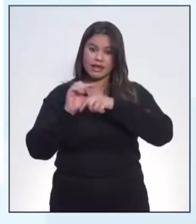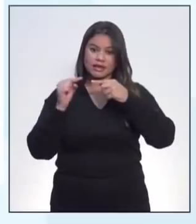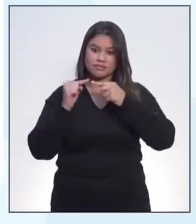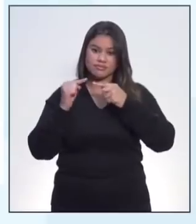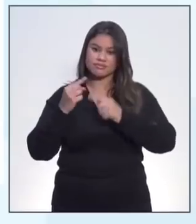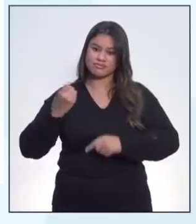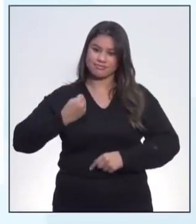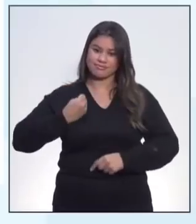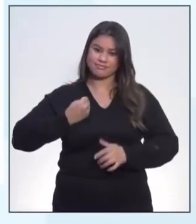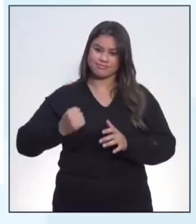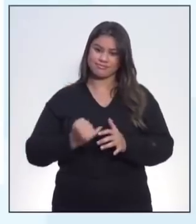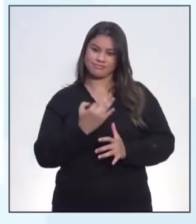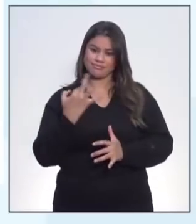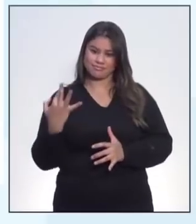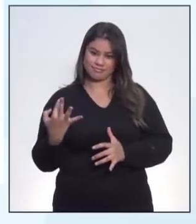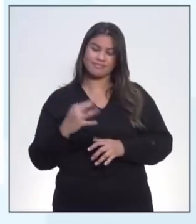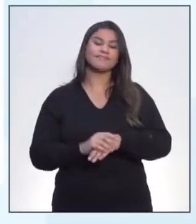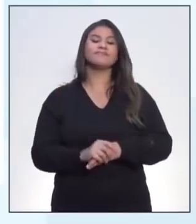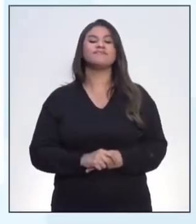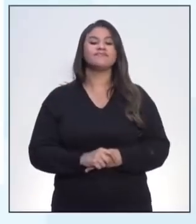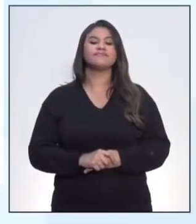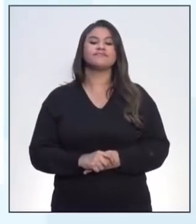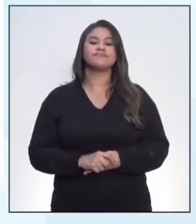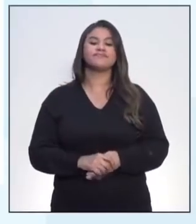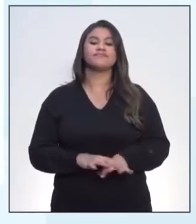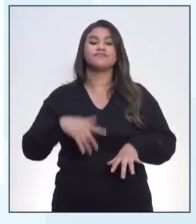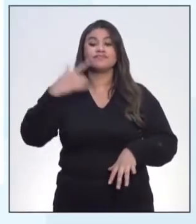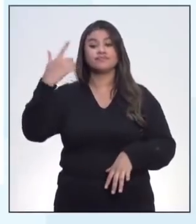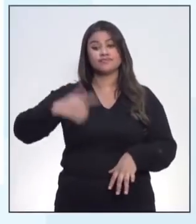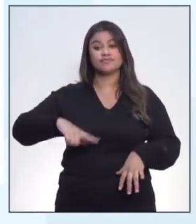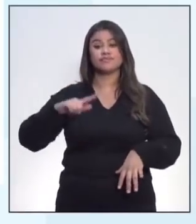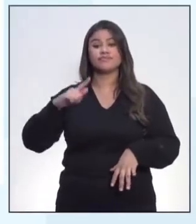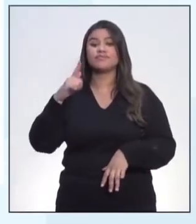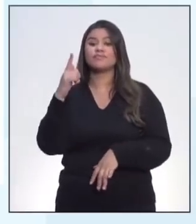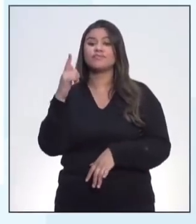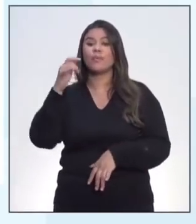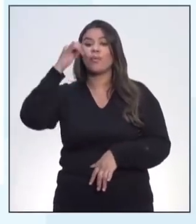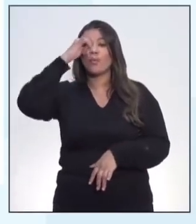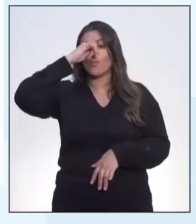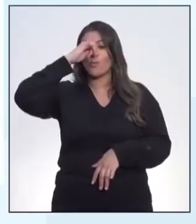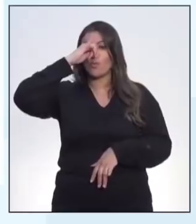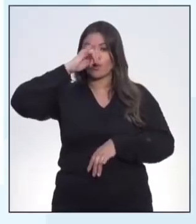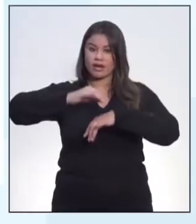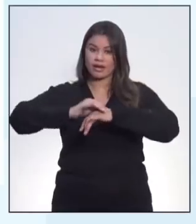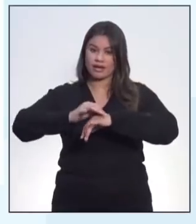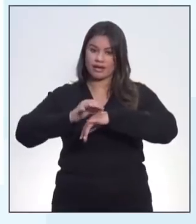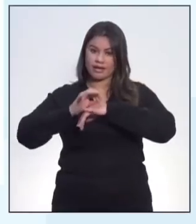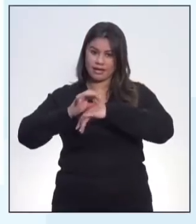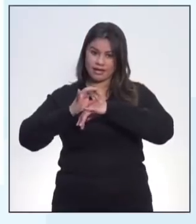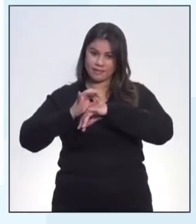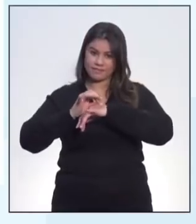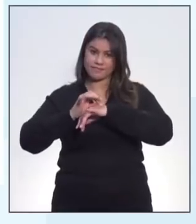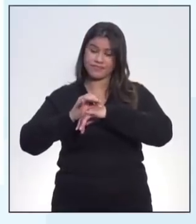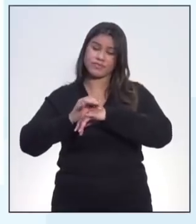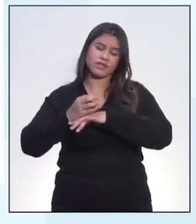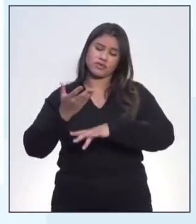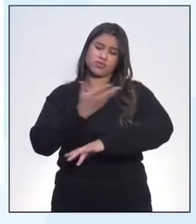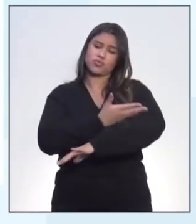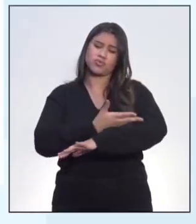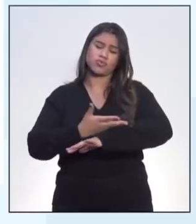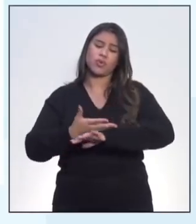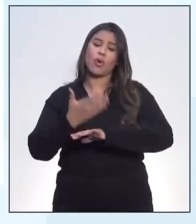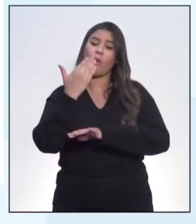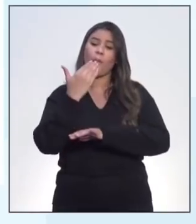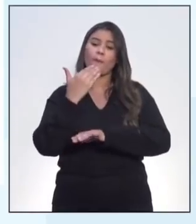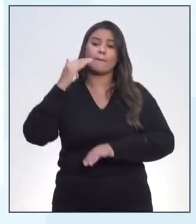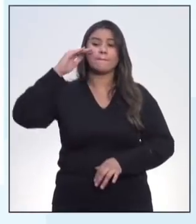Consumo de carne suína, como já é tradicional, é um pouco menor que o de carne bovina e o de carne de frango.